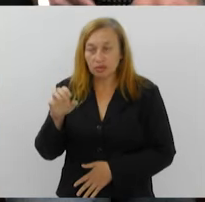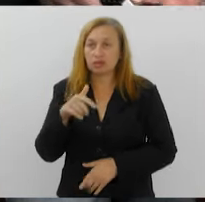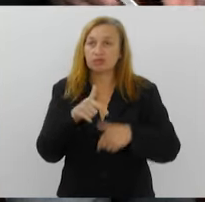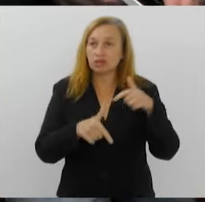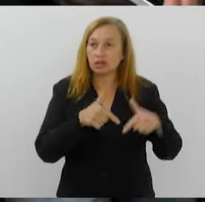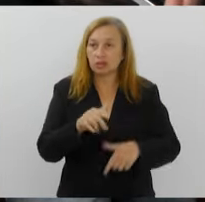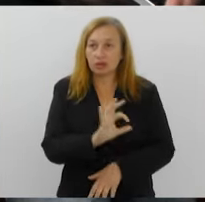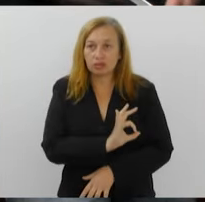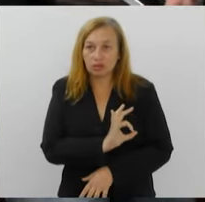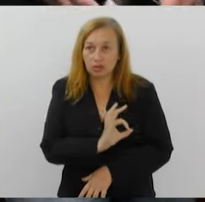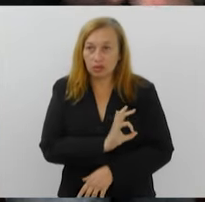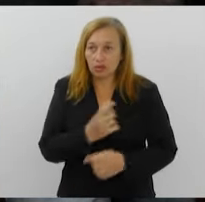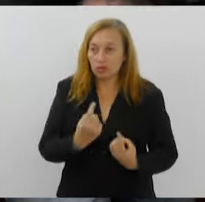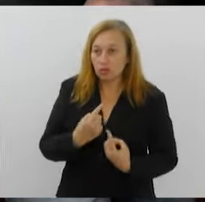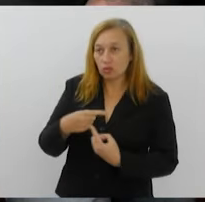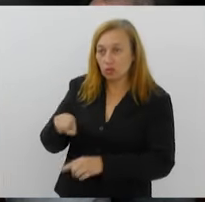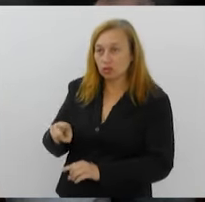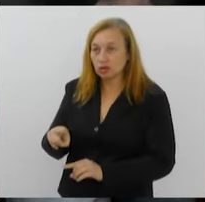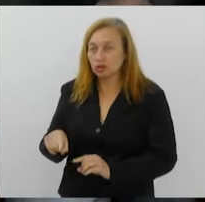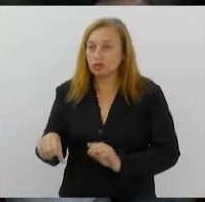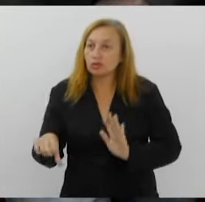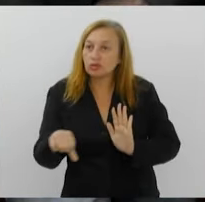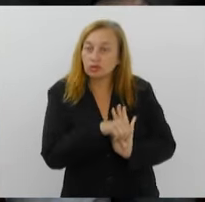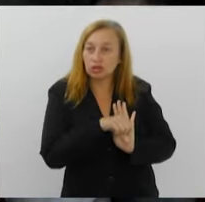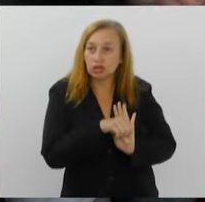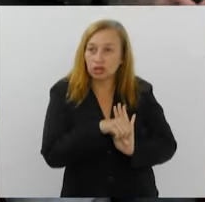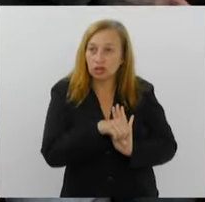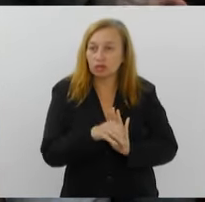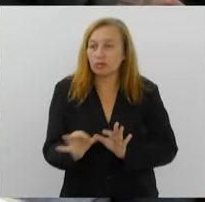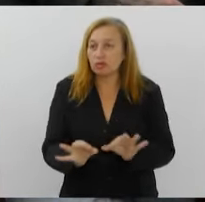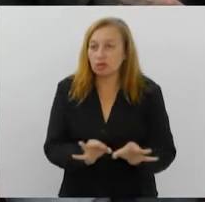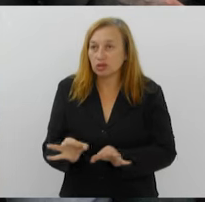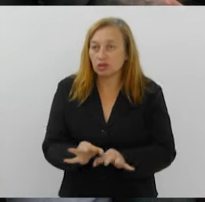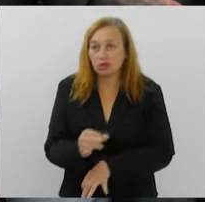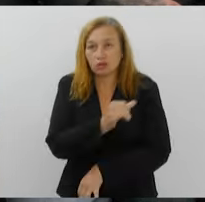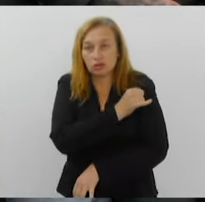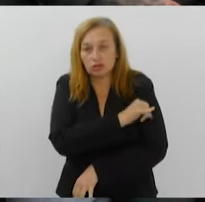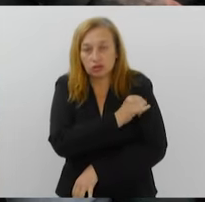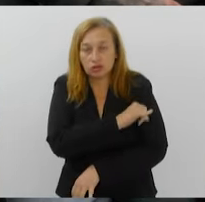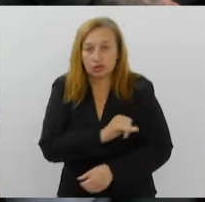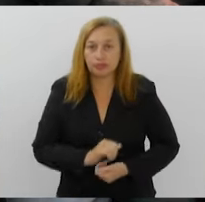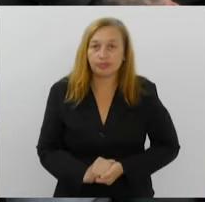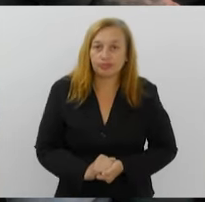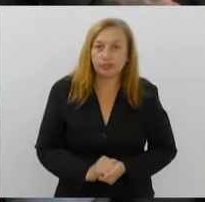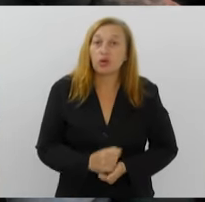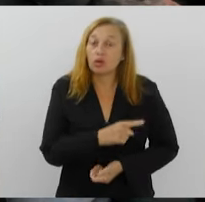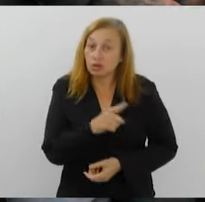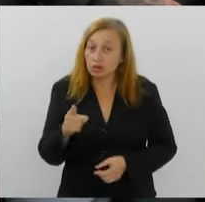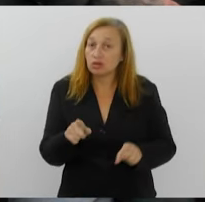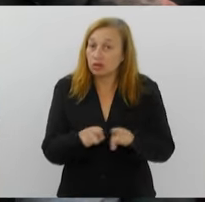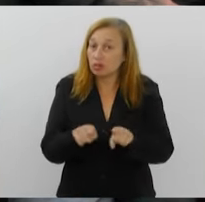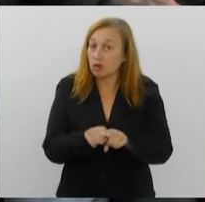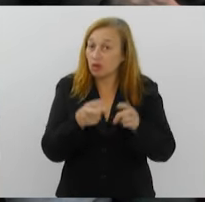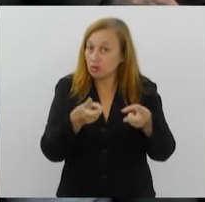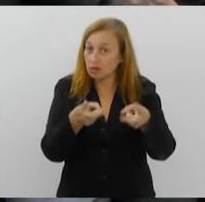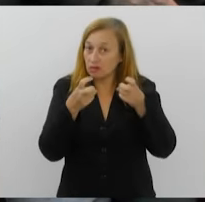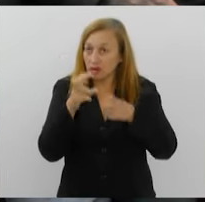pelo tráfico, pelo crime organizado no Rio de Janeiro. Todos também observamos, senhor